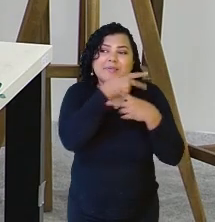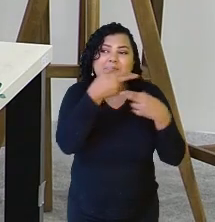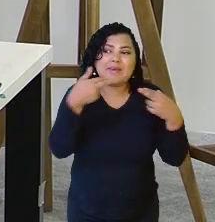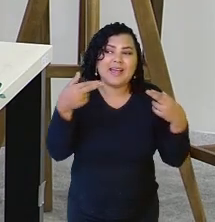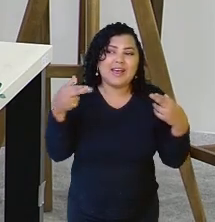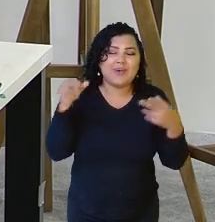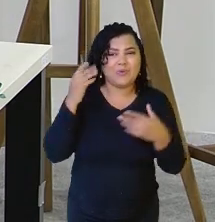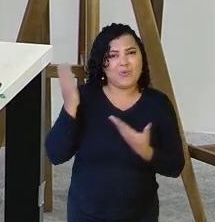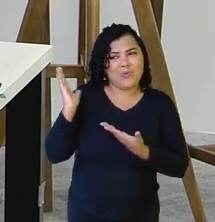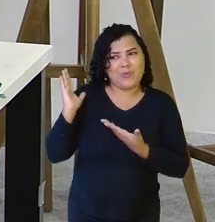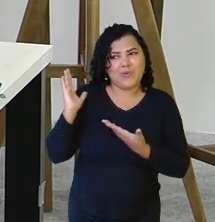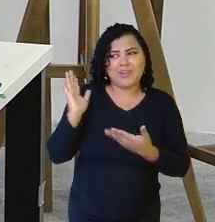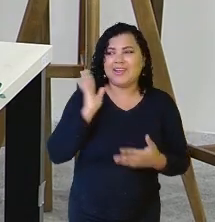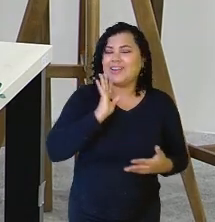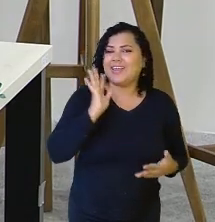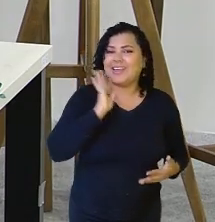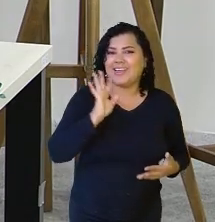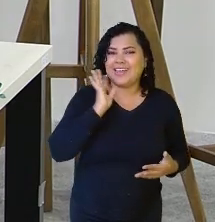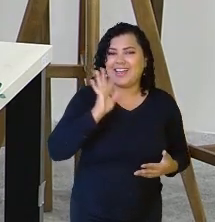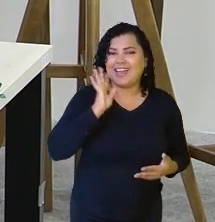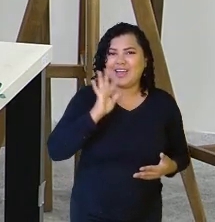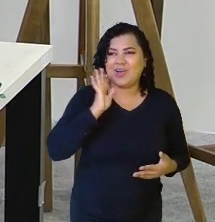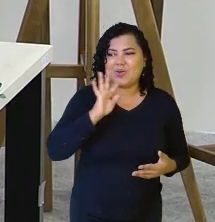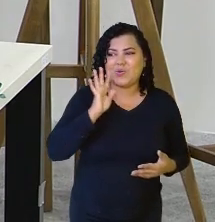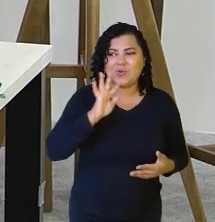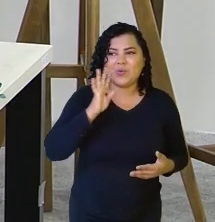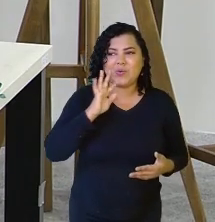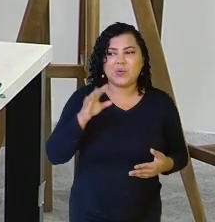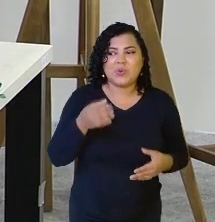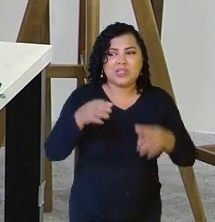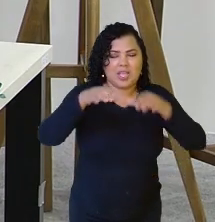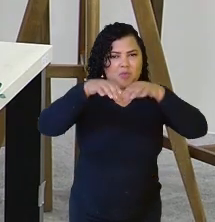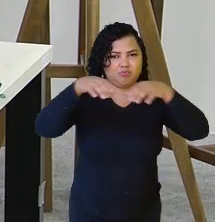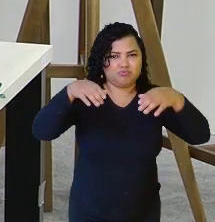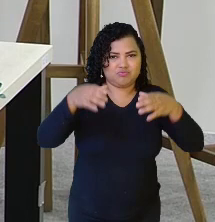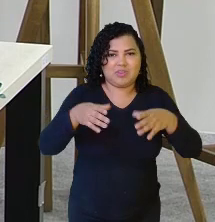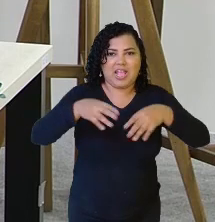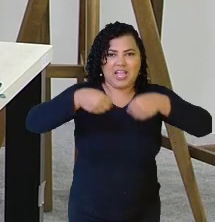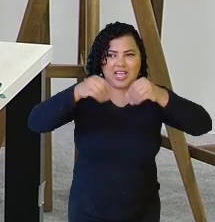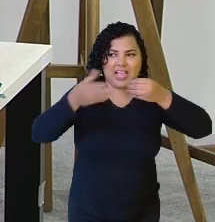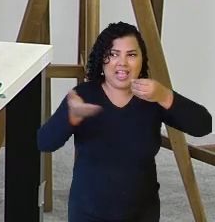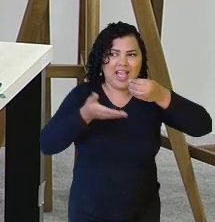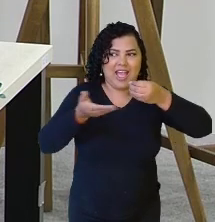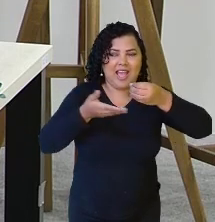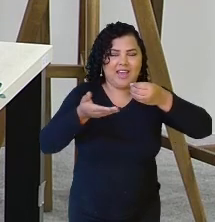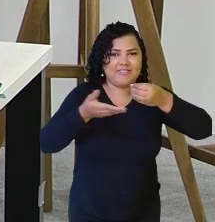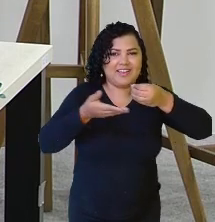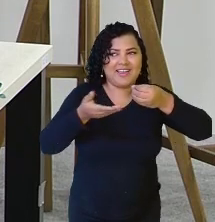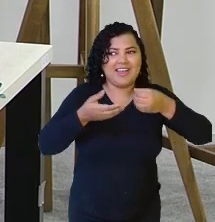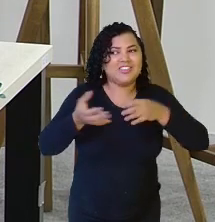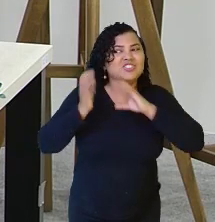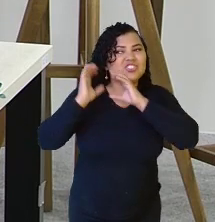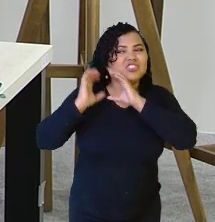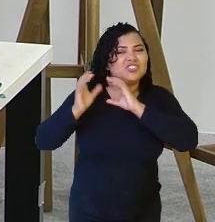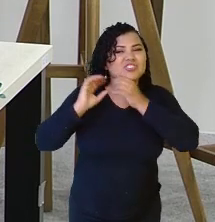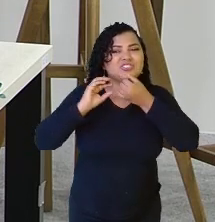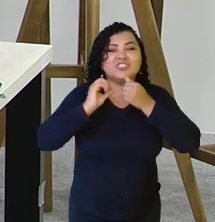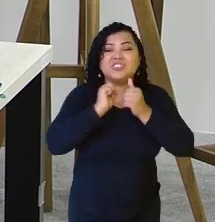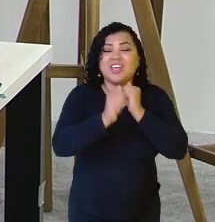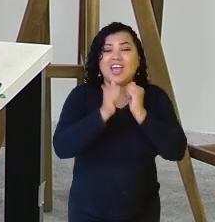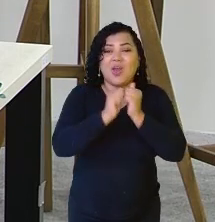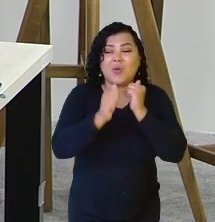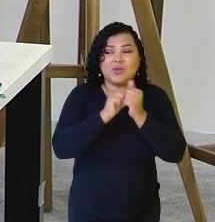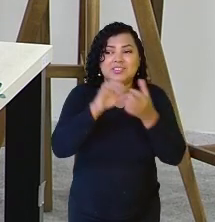moda, né? Então tá aqui o polvo com tampa de garrafa PET e aqui dentro, ó, olha o que que tem, arroz.